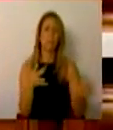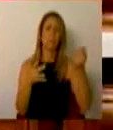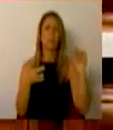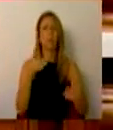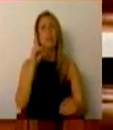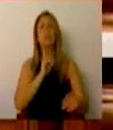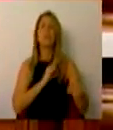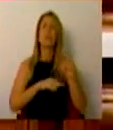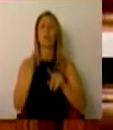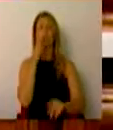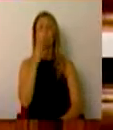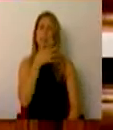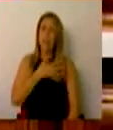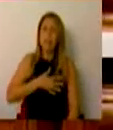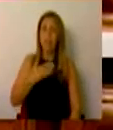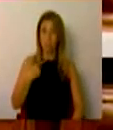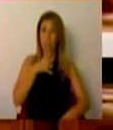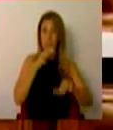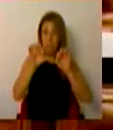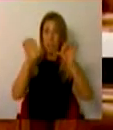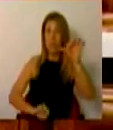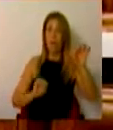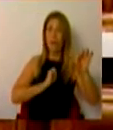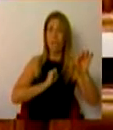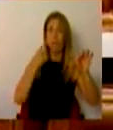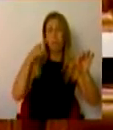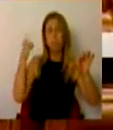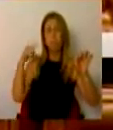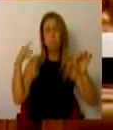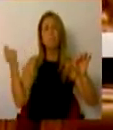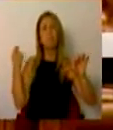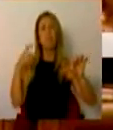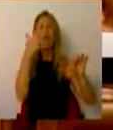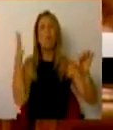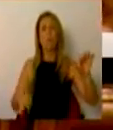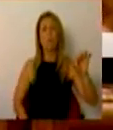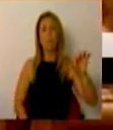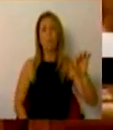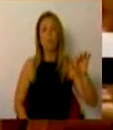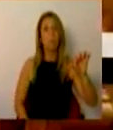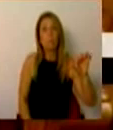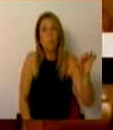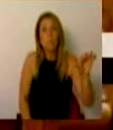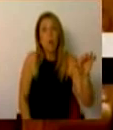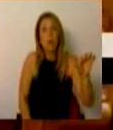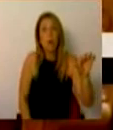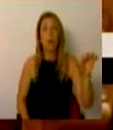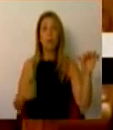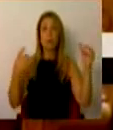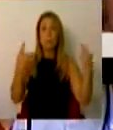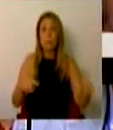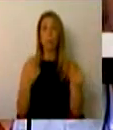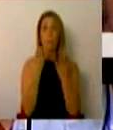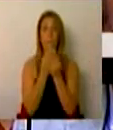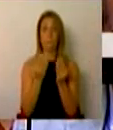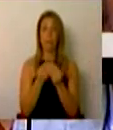dizer, em toda a minha declaração, onde é que eu fiz um anúncio. Não fiz nenhum anúncio. Falei apenas de matérias que